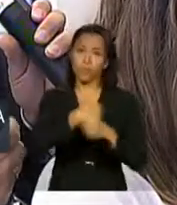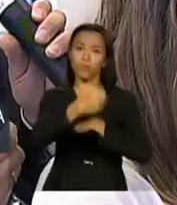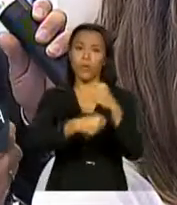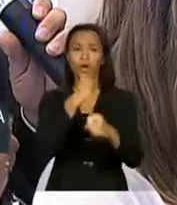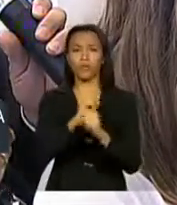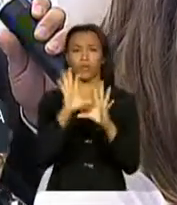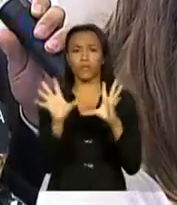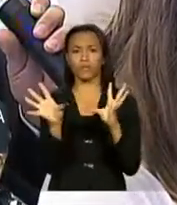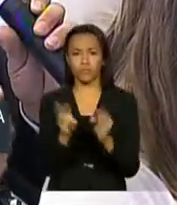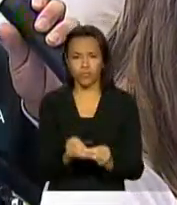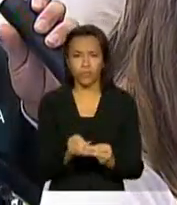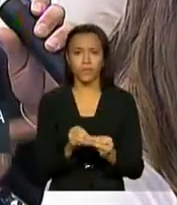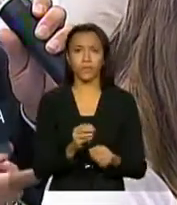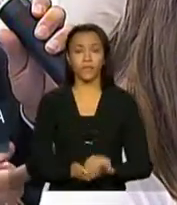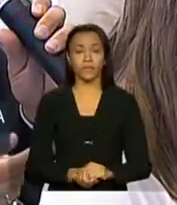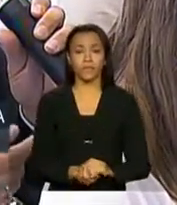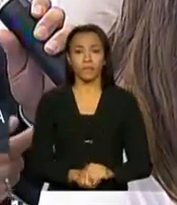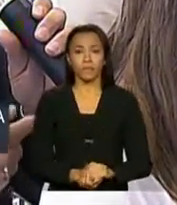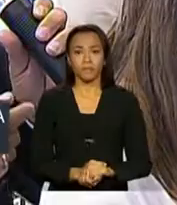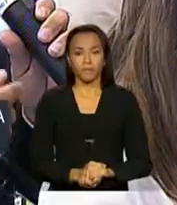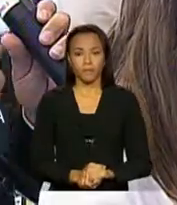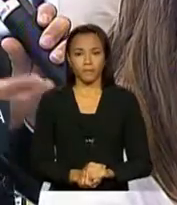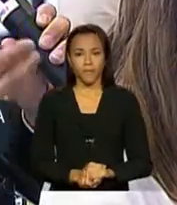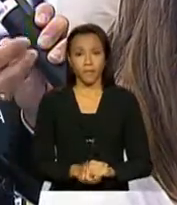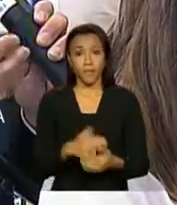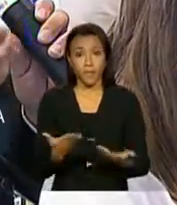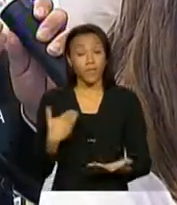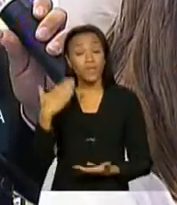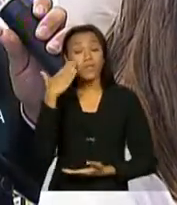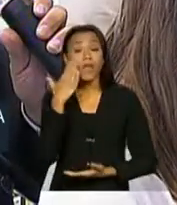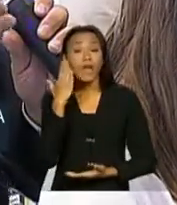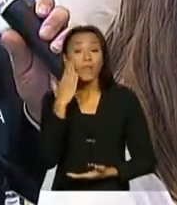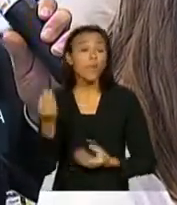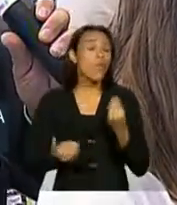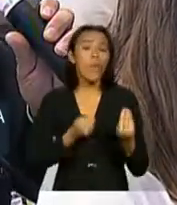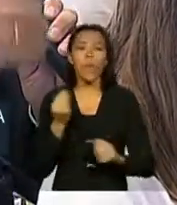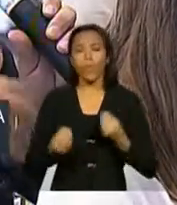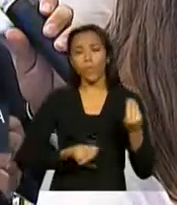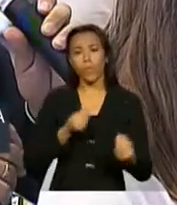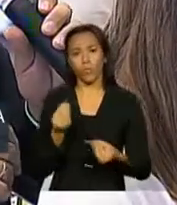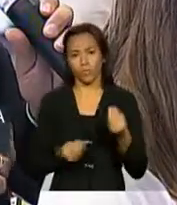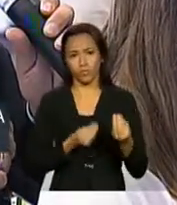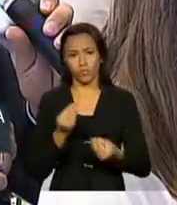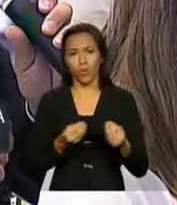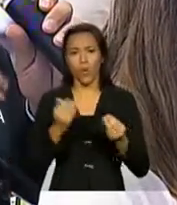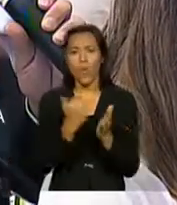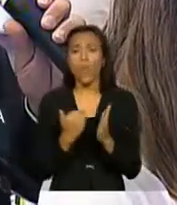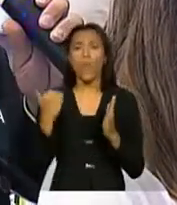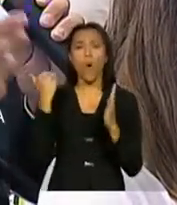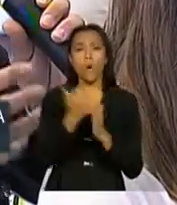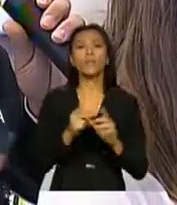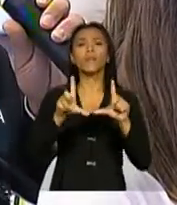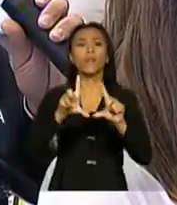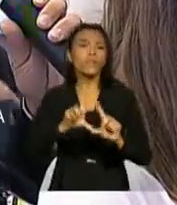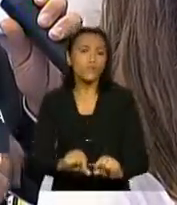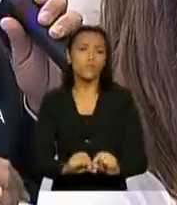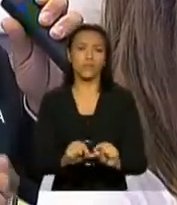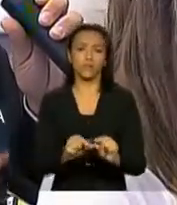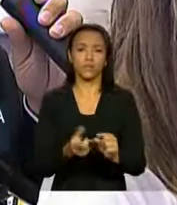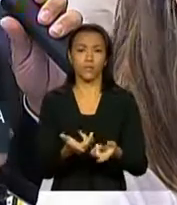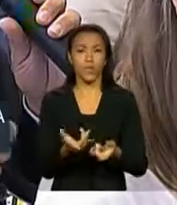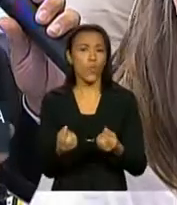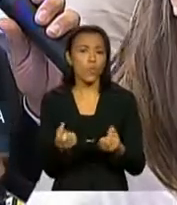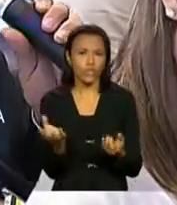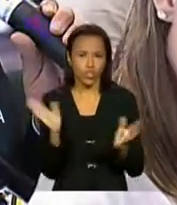valores relativos aos contratos das distribuidoras. Então, eu queria saber qual pode ser ainda o aumento da redução no ano que vem quando for incorporado